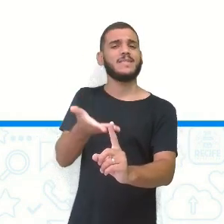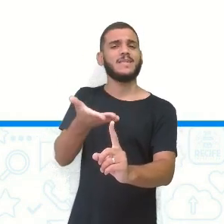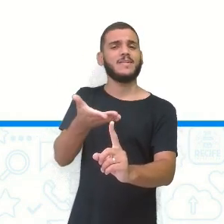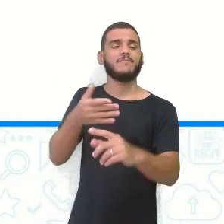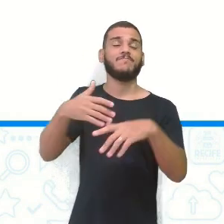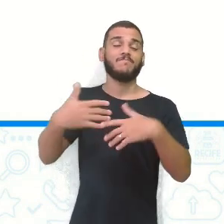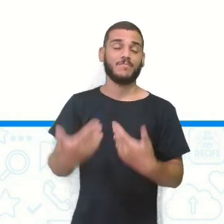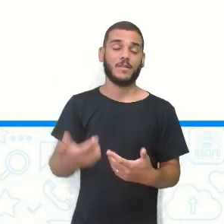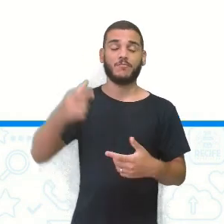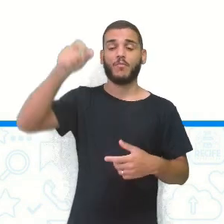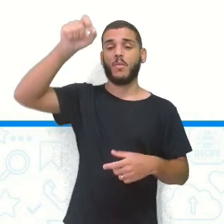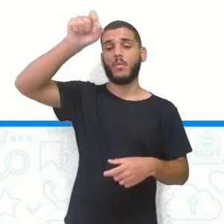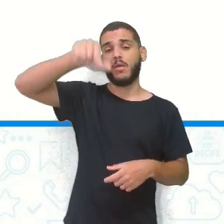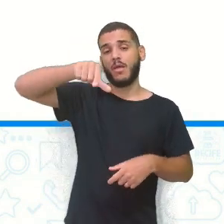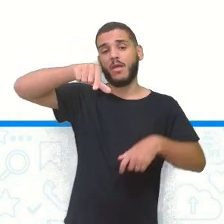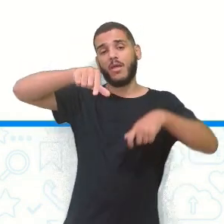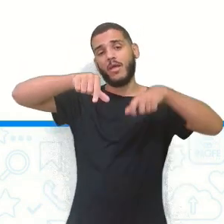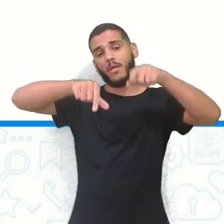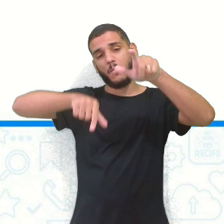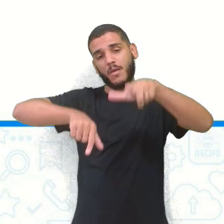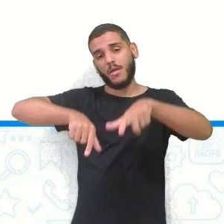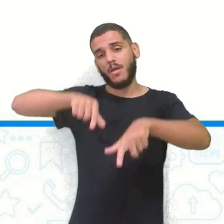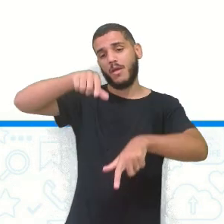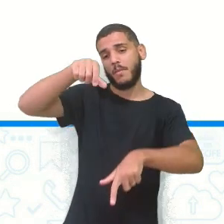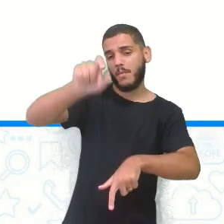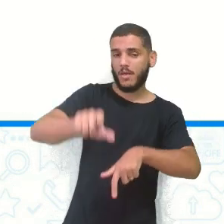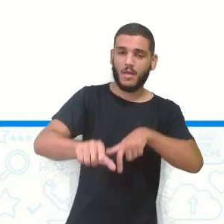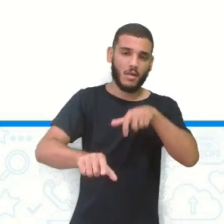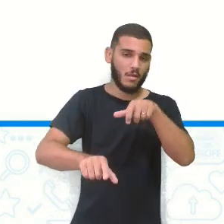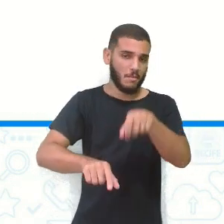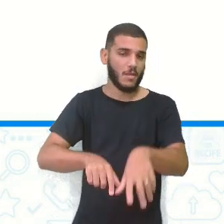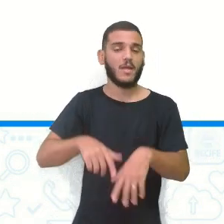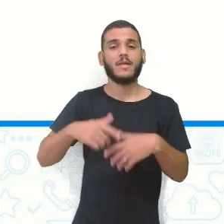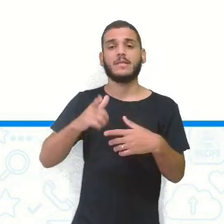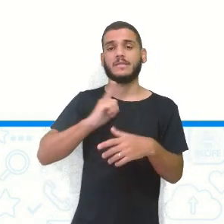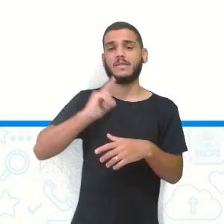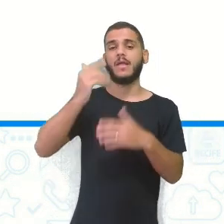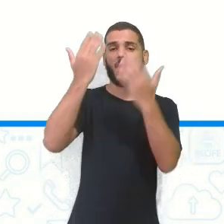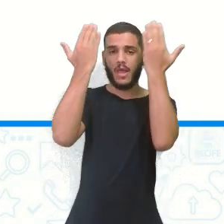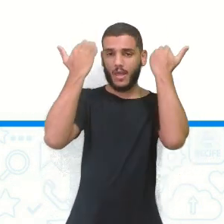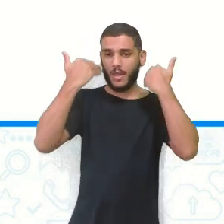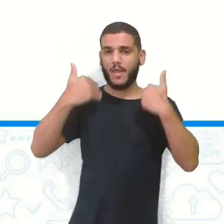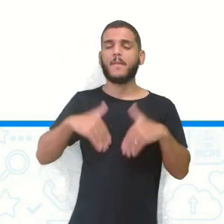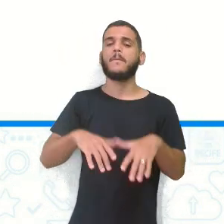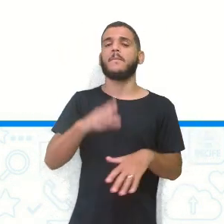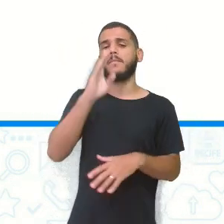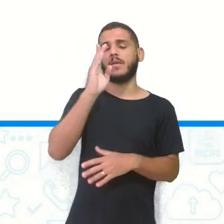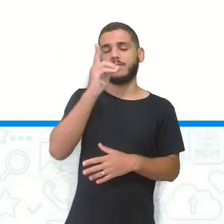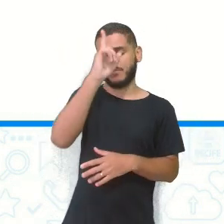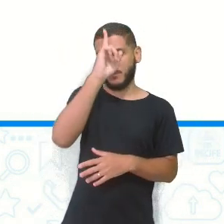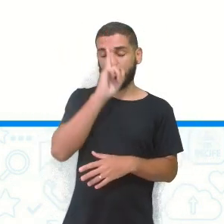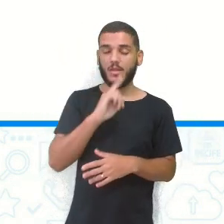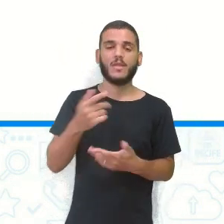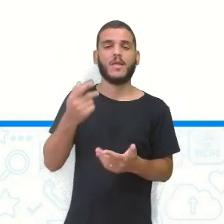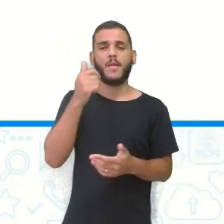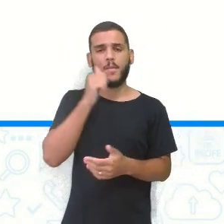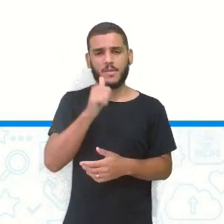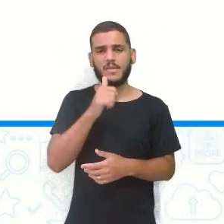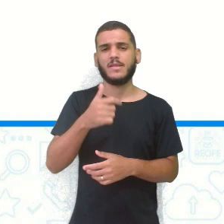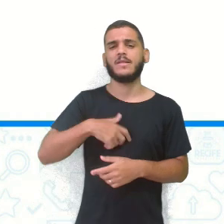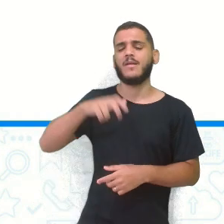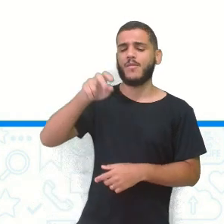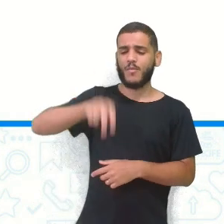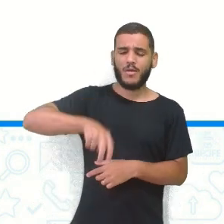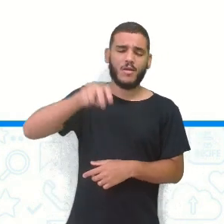flocos de neve cobriam os cachinhos louros da pobre menina, enquanto ela caminhava exausta pelas